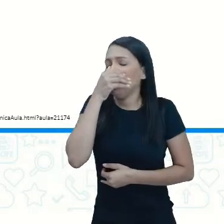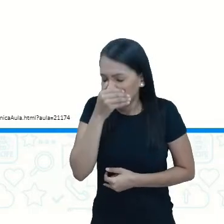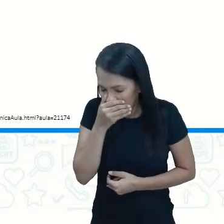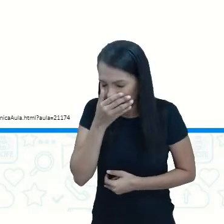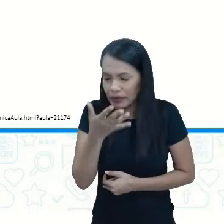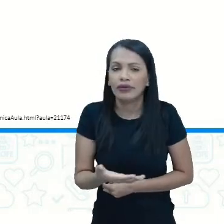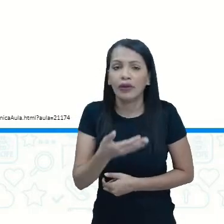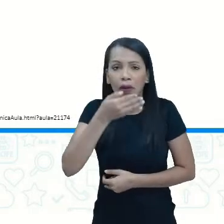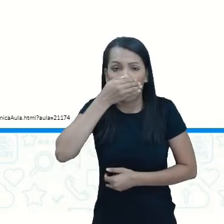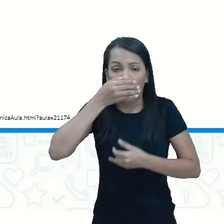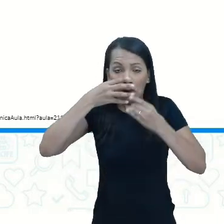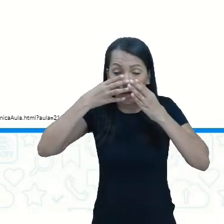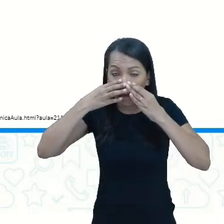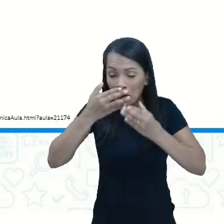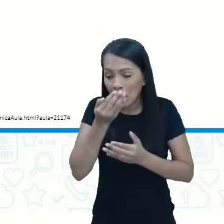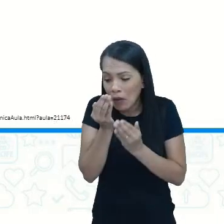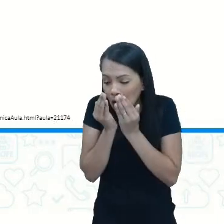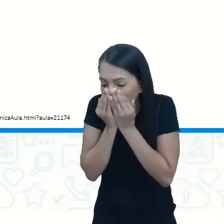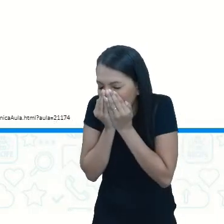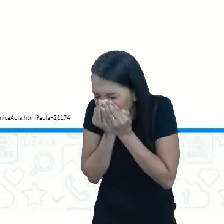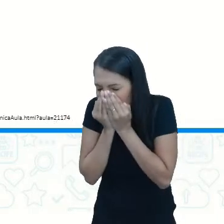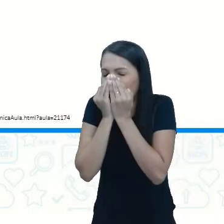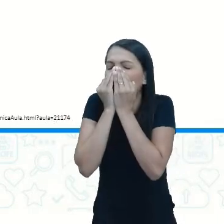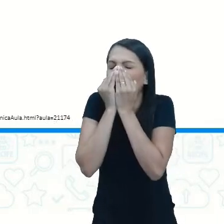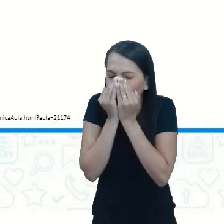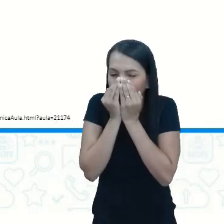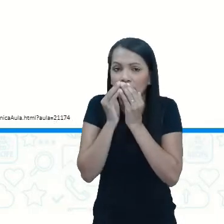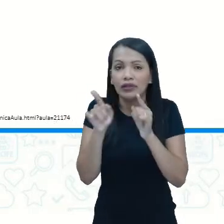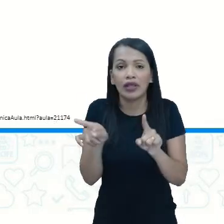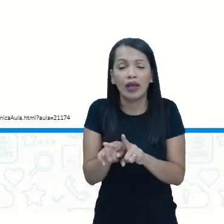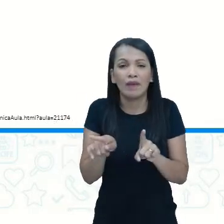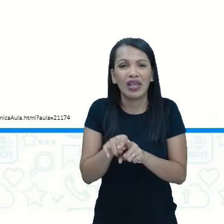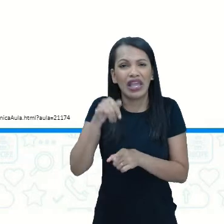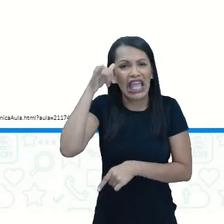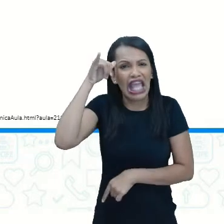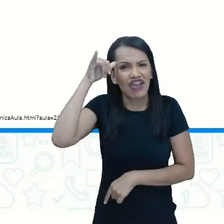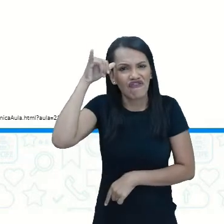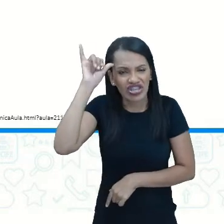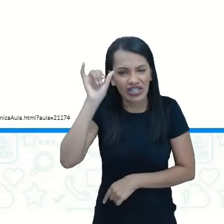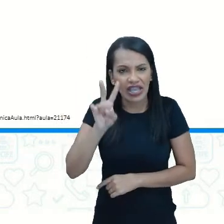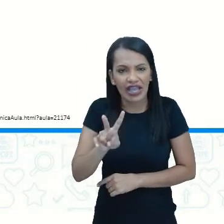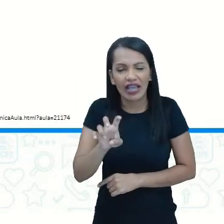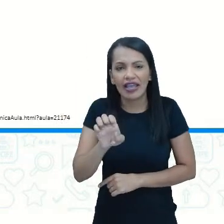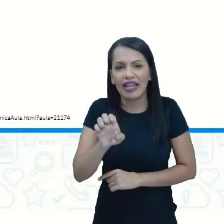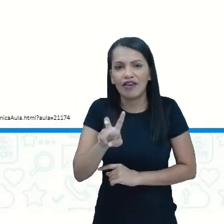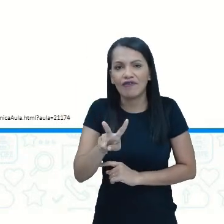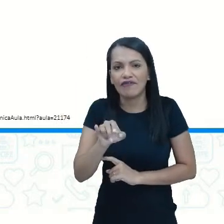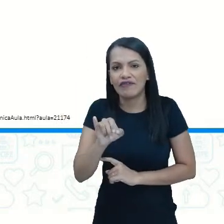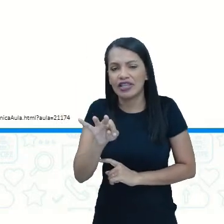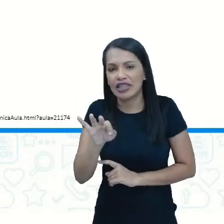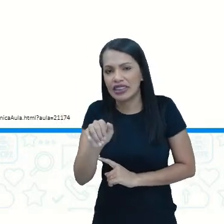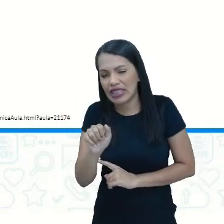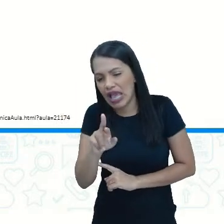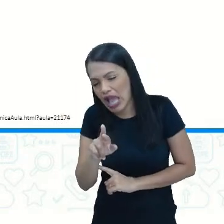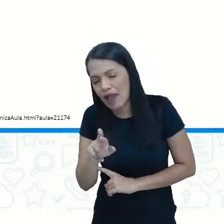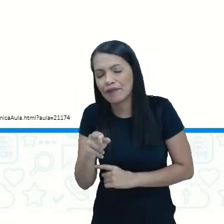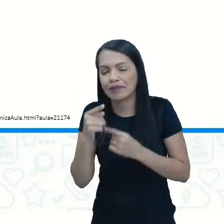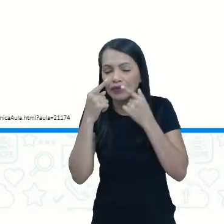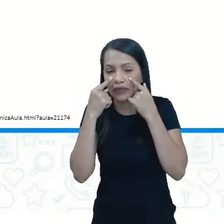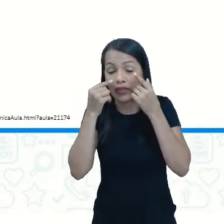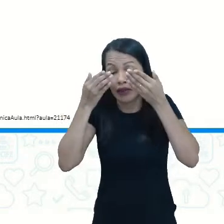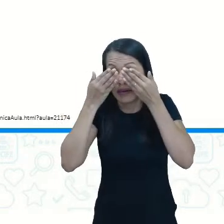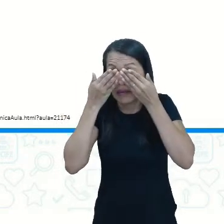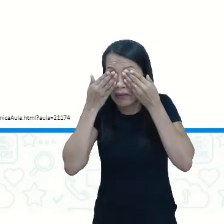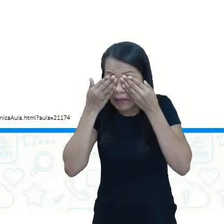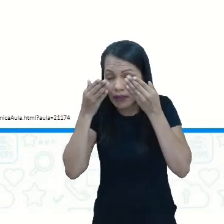certo? Evite tocar nos olhos, no nariz, na boca, limpe